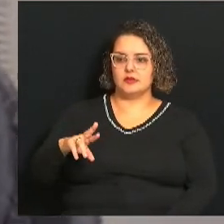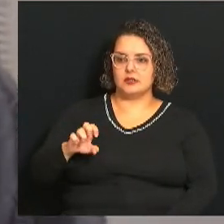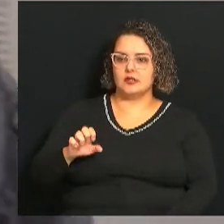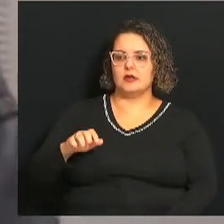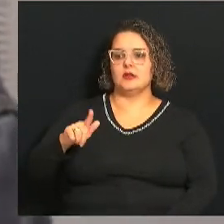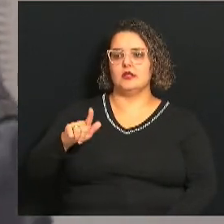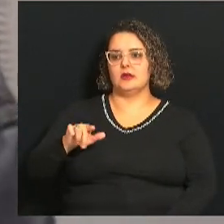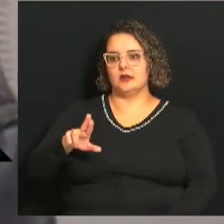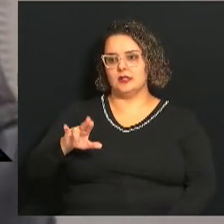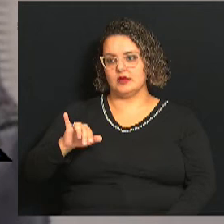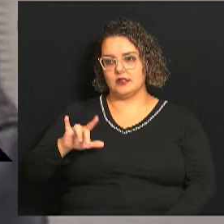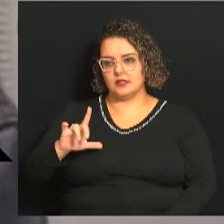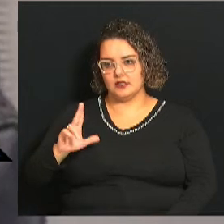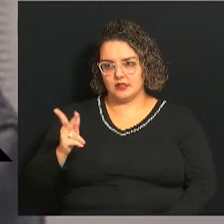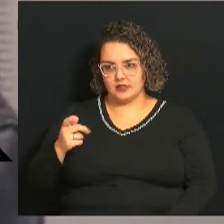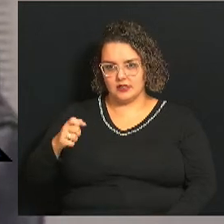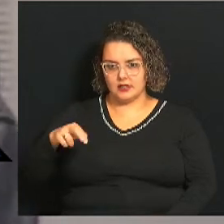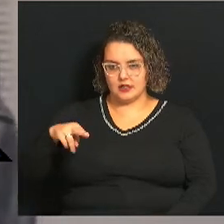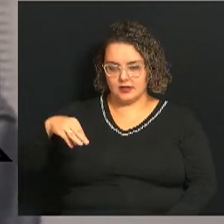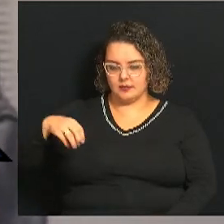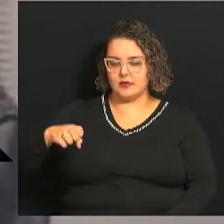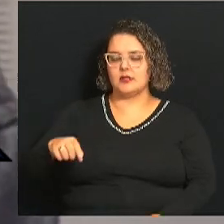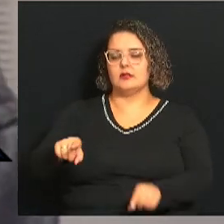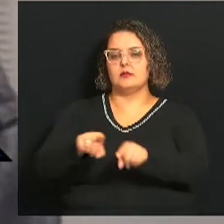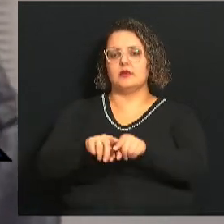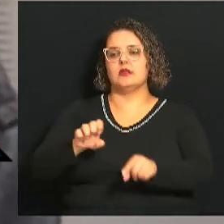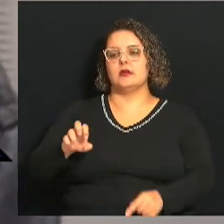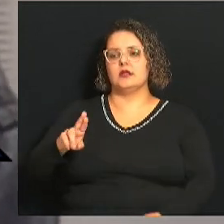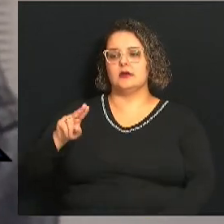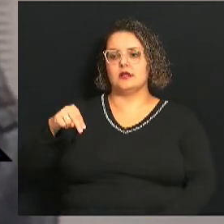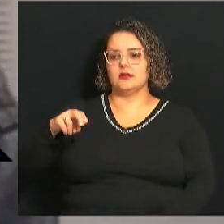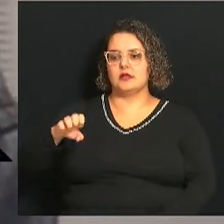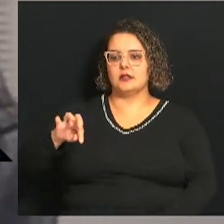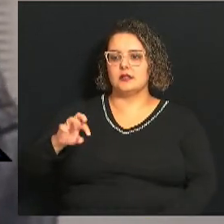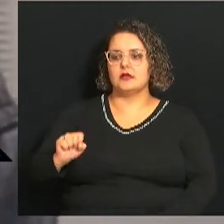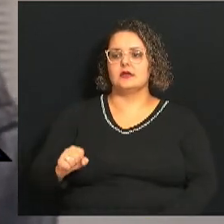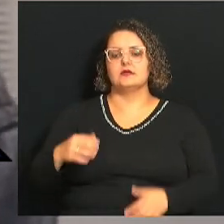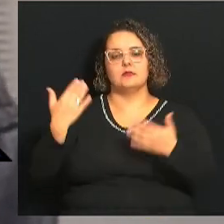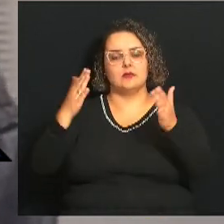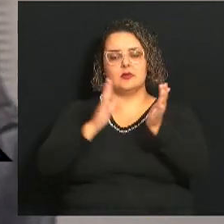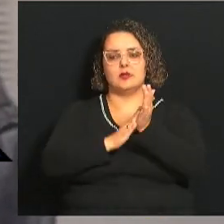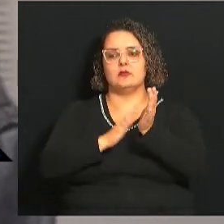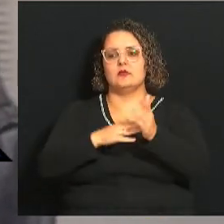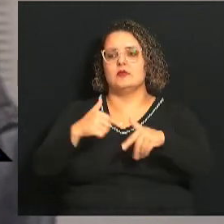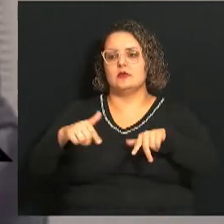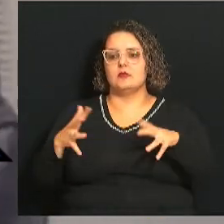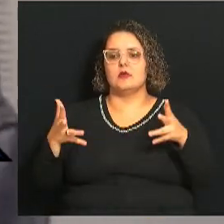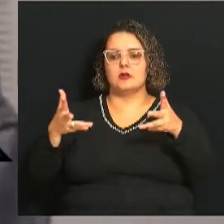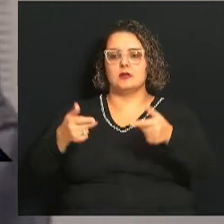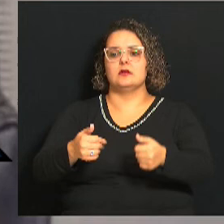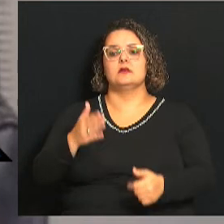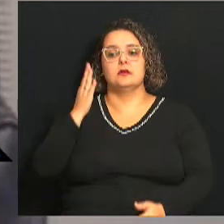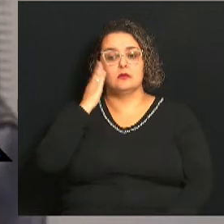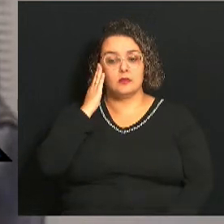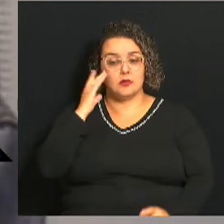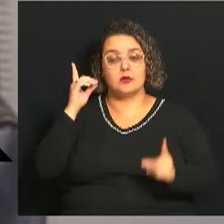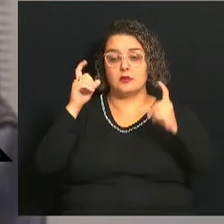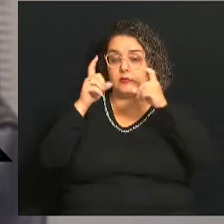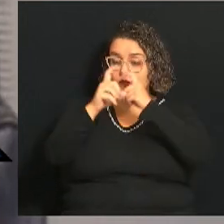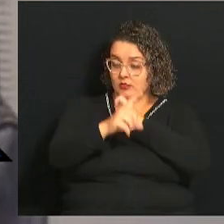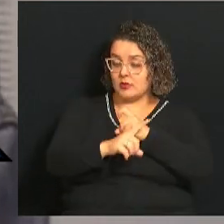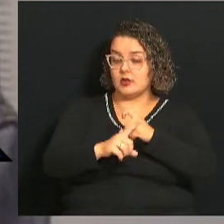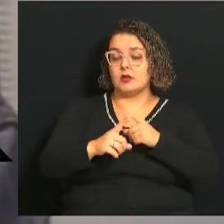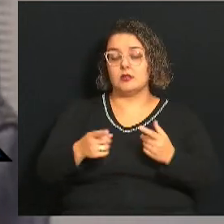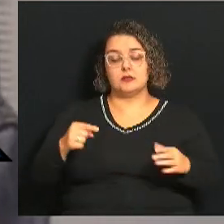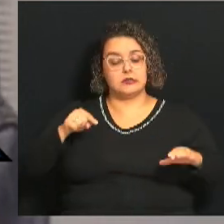secretário Enéas Paulela por todas as explicações, parabenizar o trabalho de todos aí, que a gente sabe que é muito complexo, muito